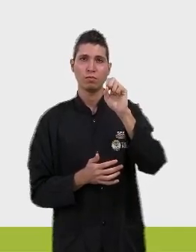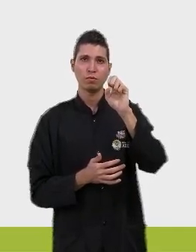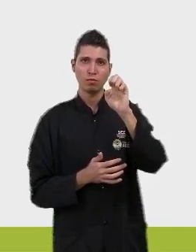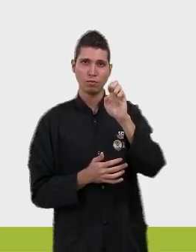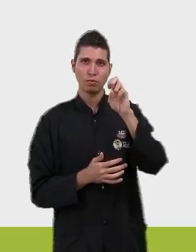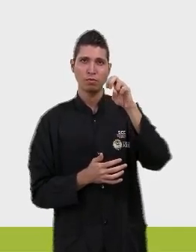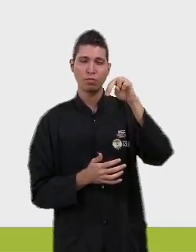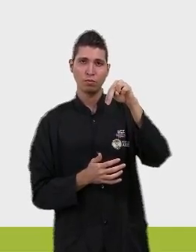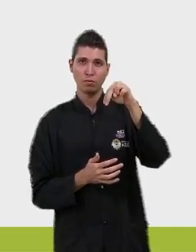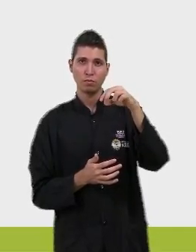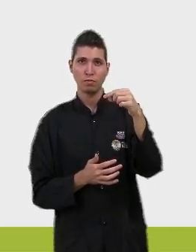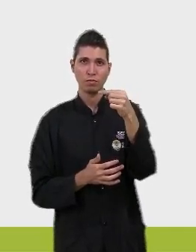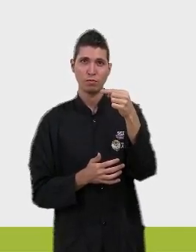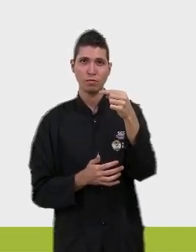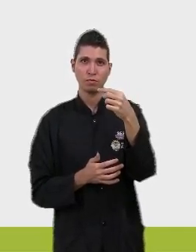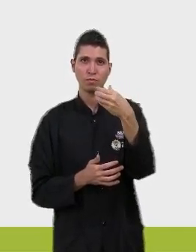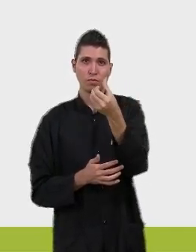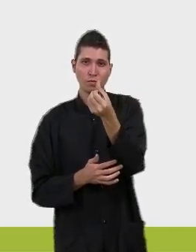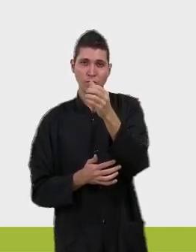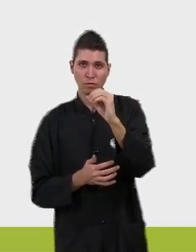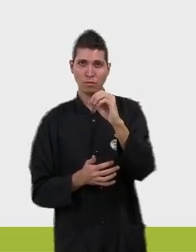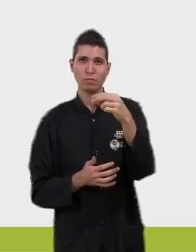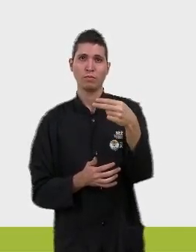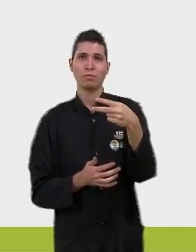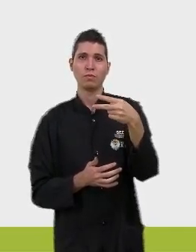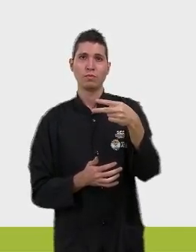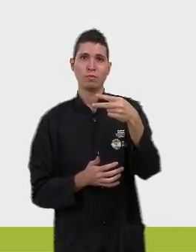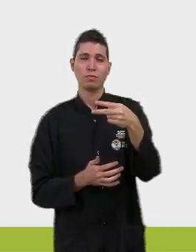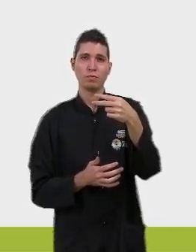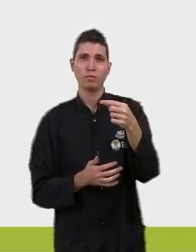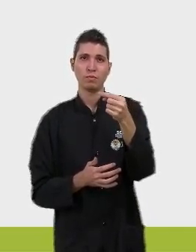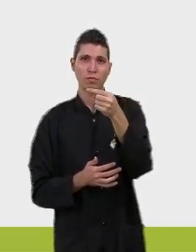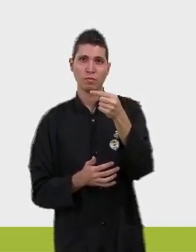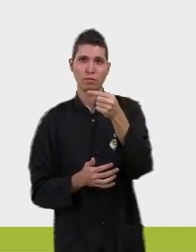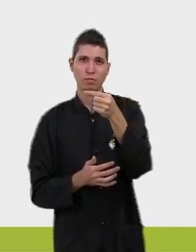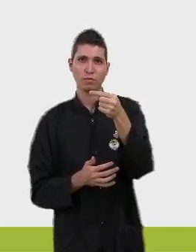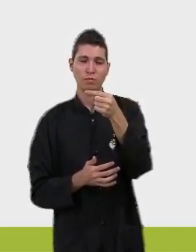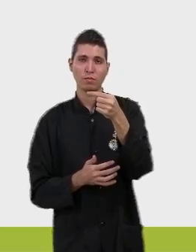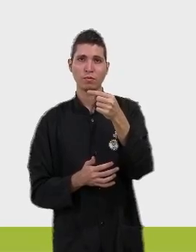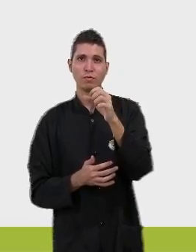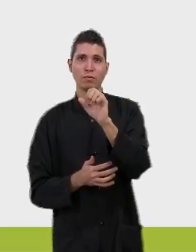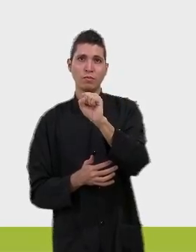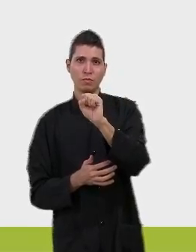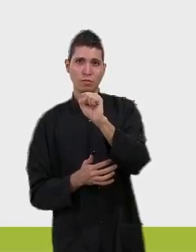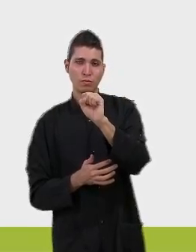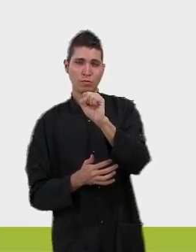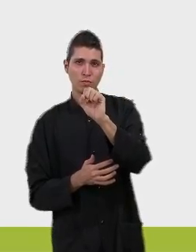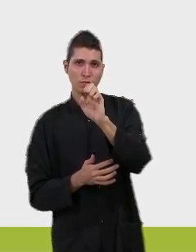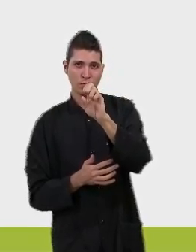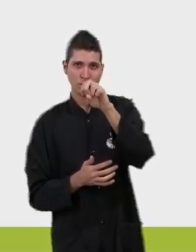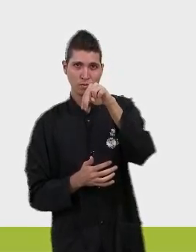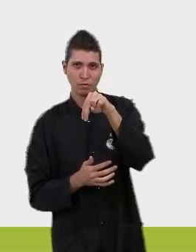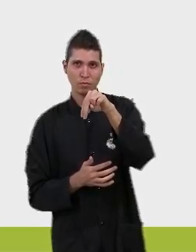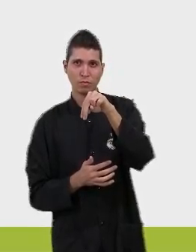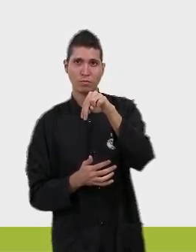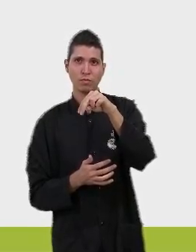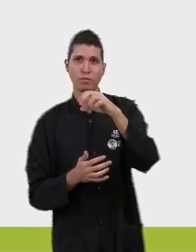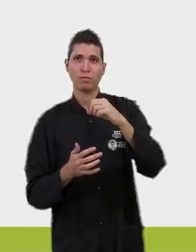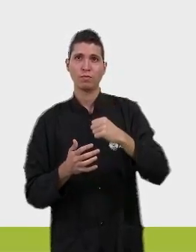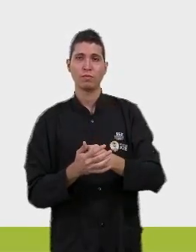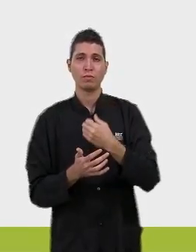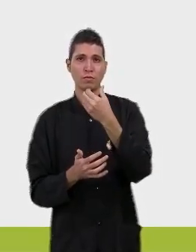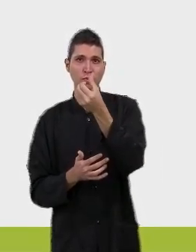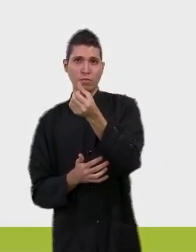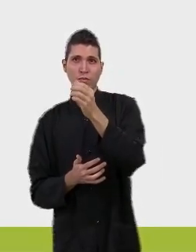60 é igual menos seno de 60 graus. Nós sabemos que o seno de 60 graus é raiz de